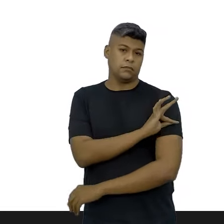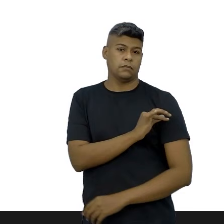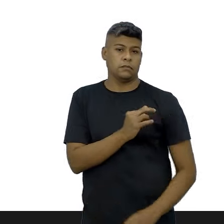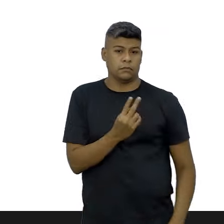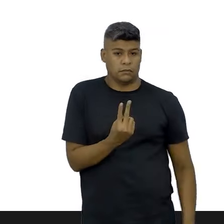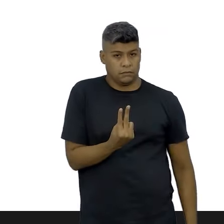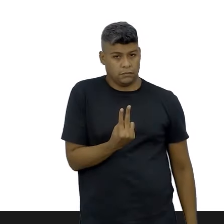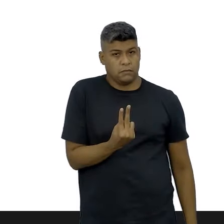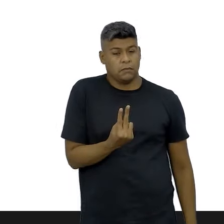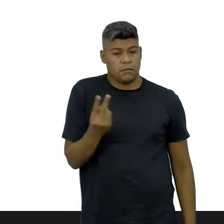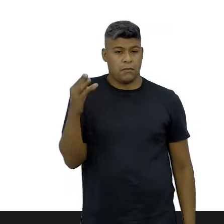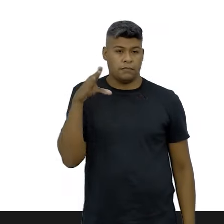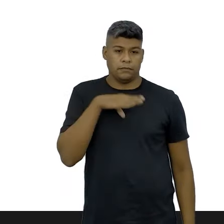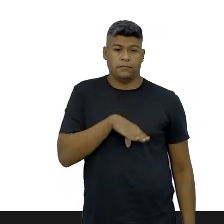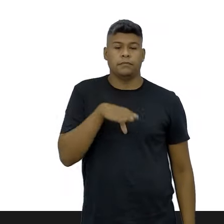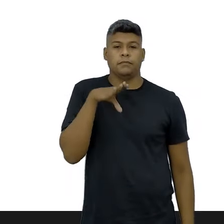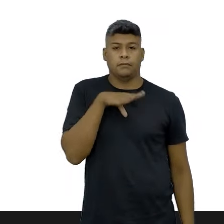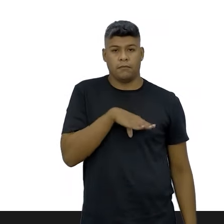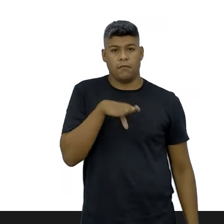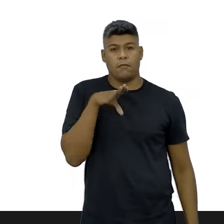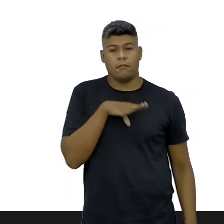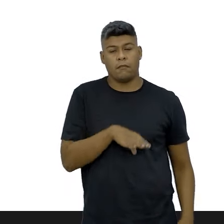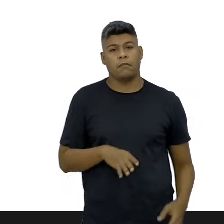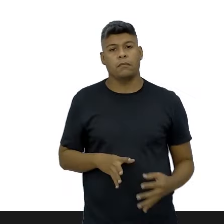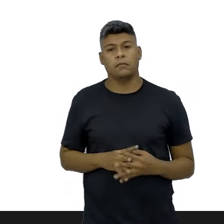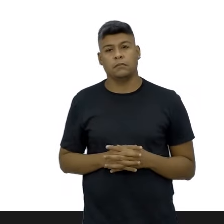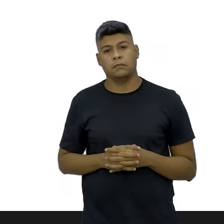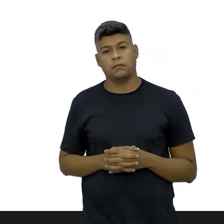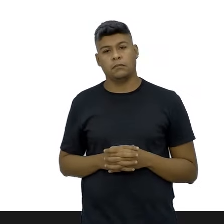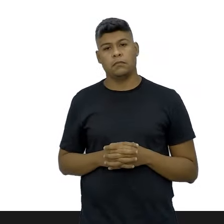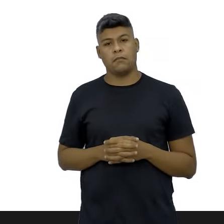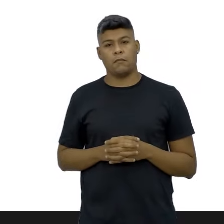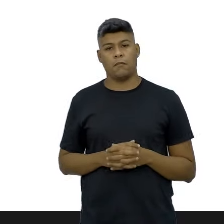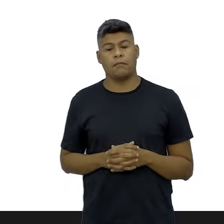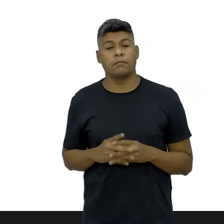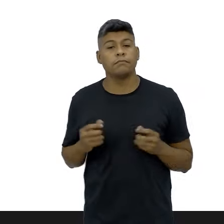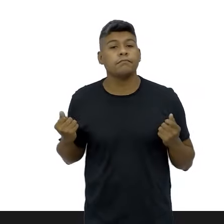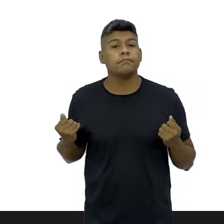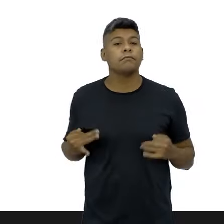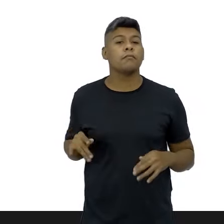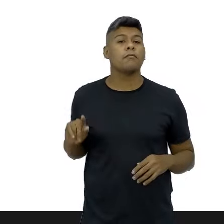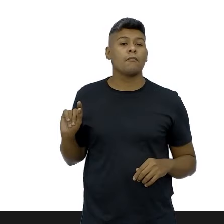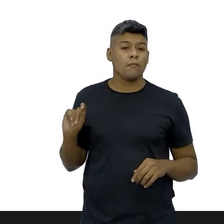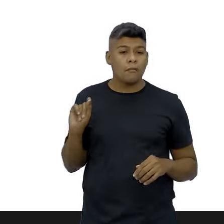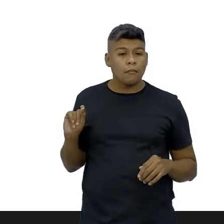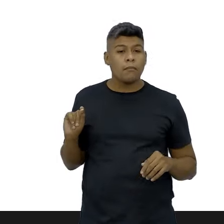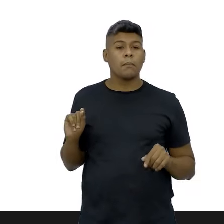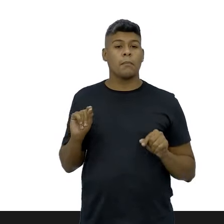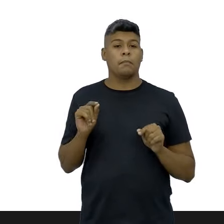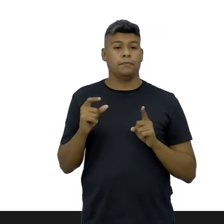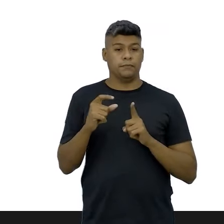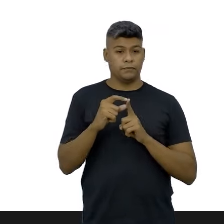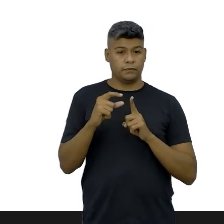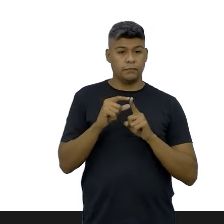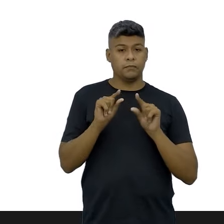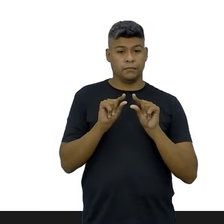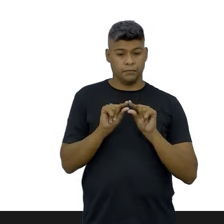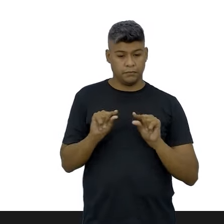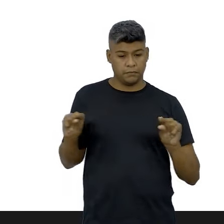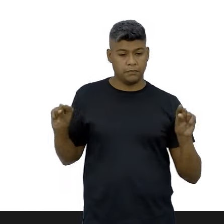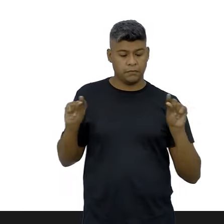número 2, de língua portuguesa, que diz: grafar palavras